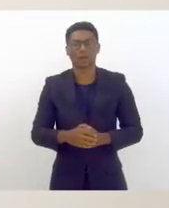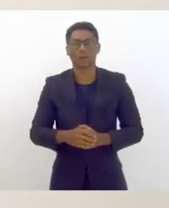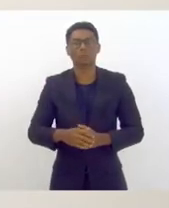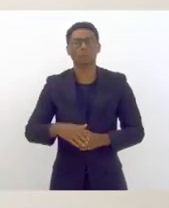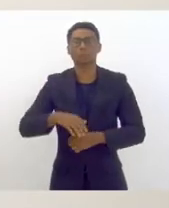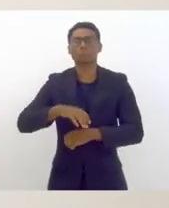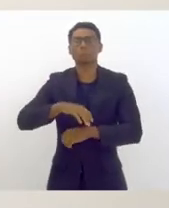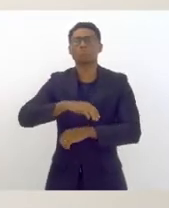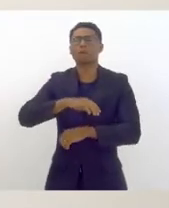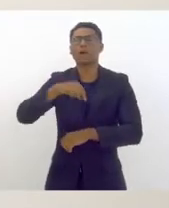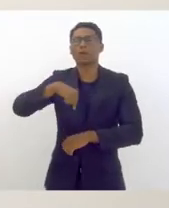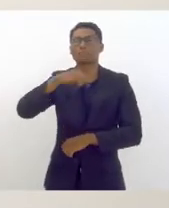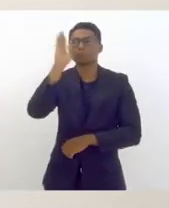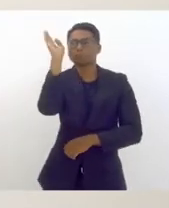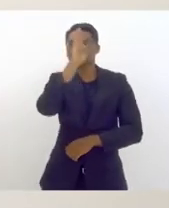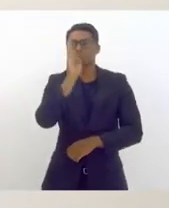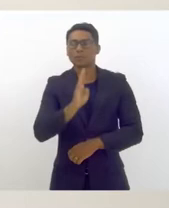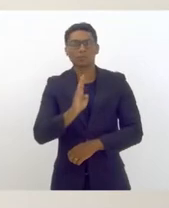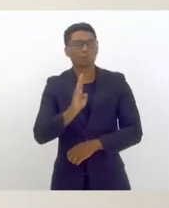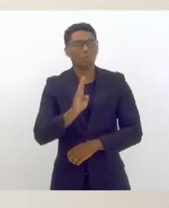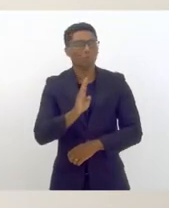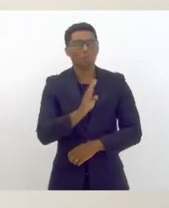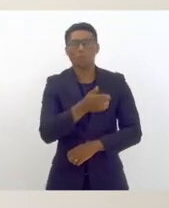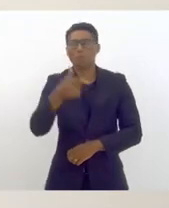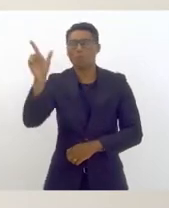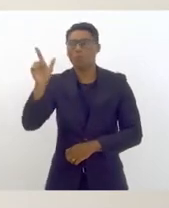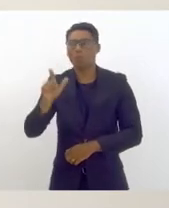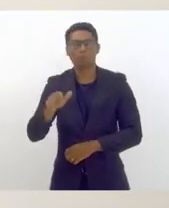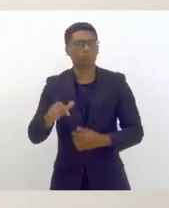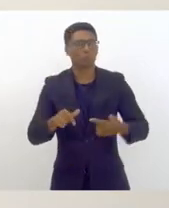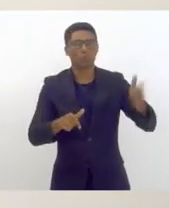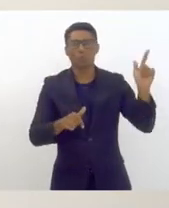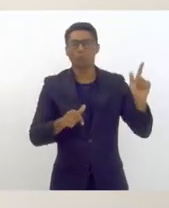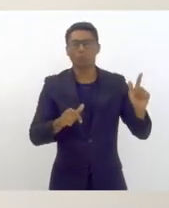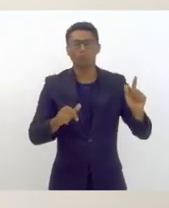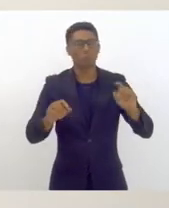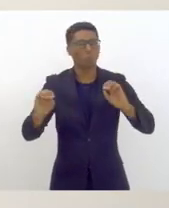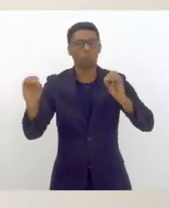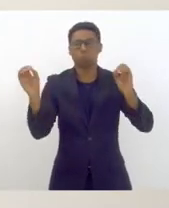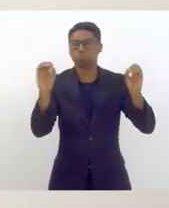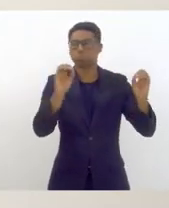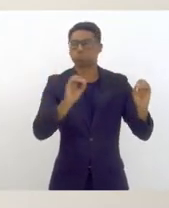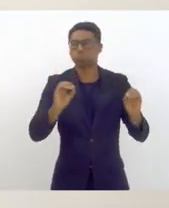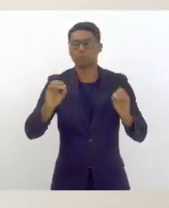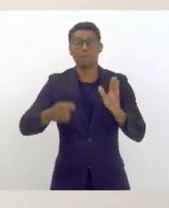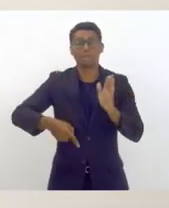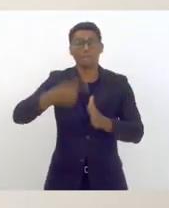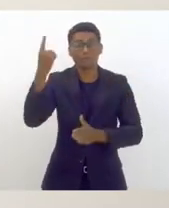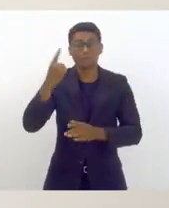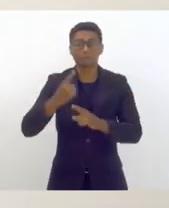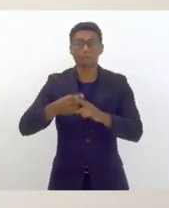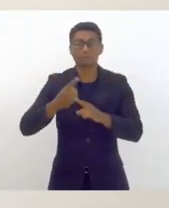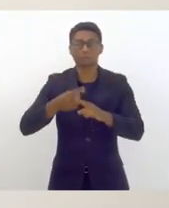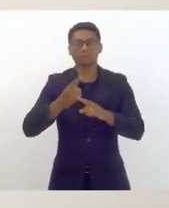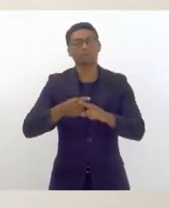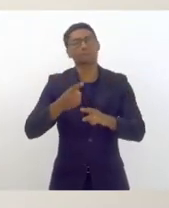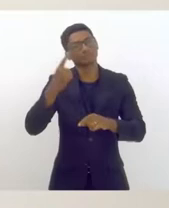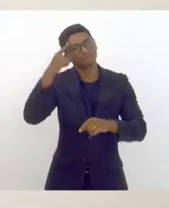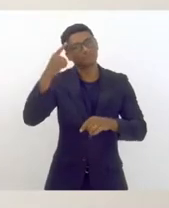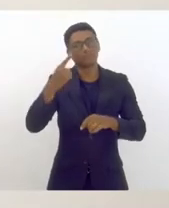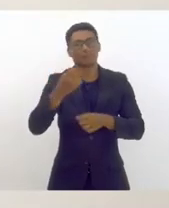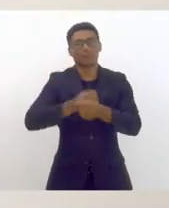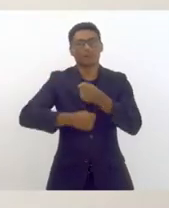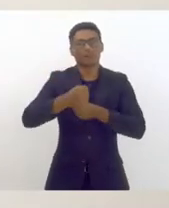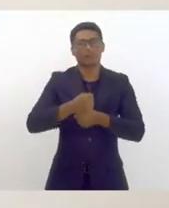país. Para quem não tem conhecimento, porque já desde 88 que essa ideia de participação